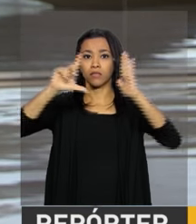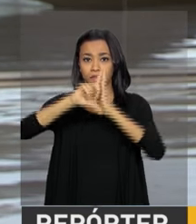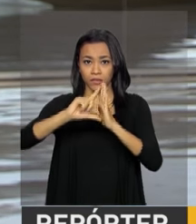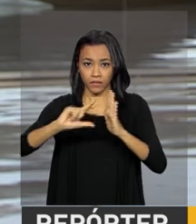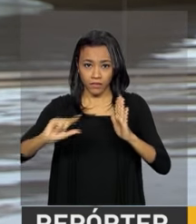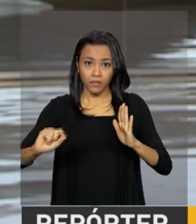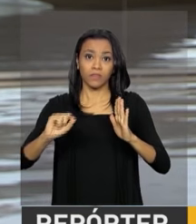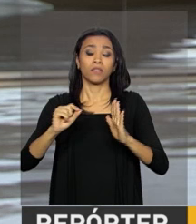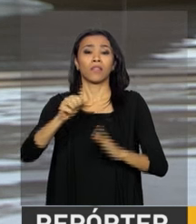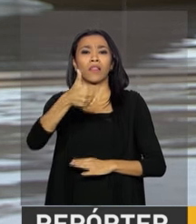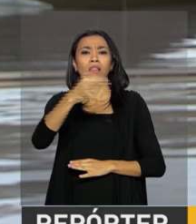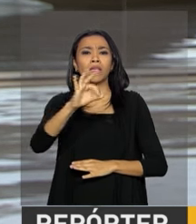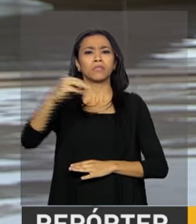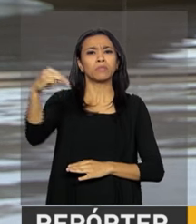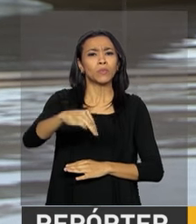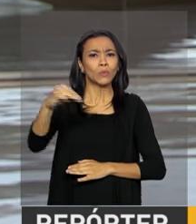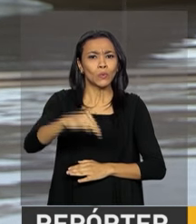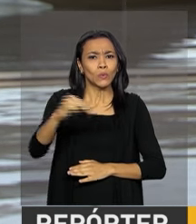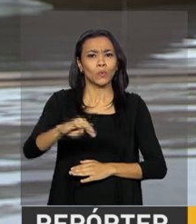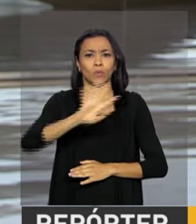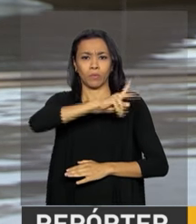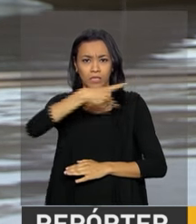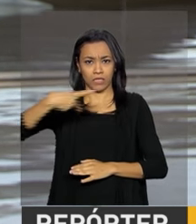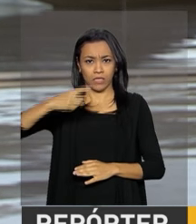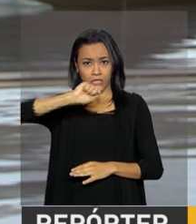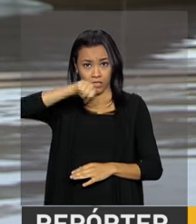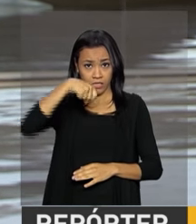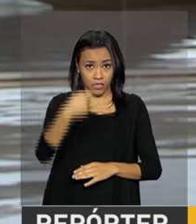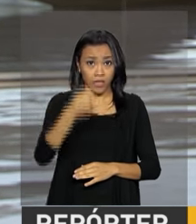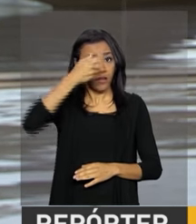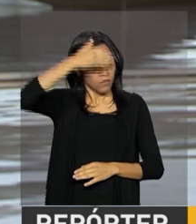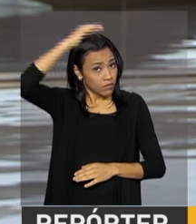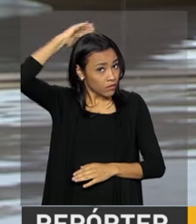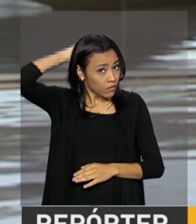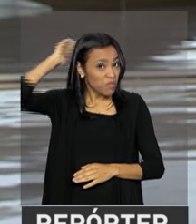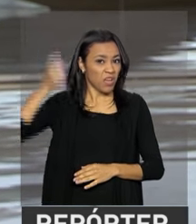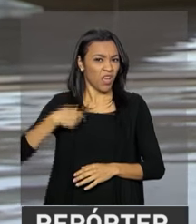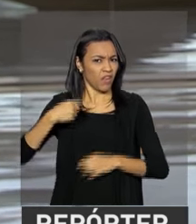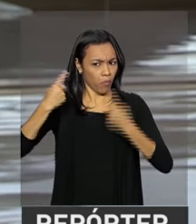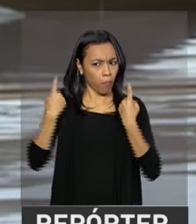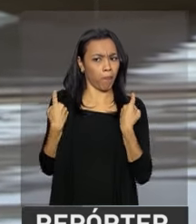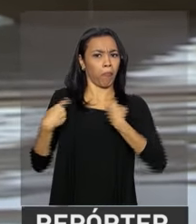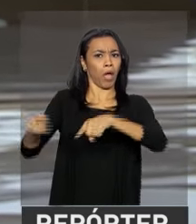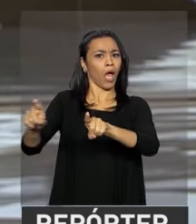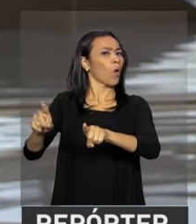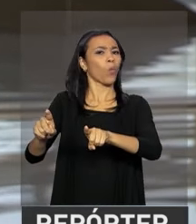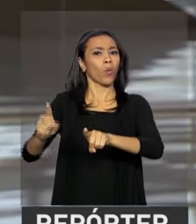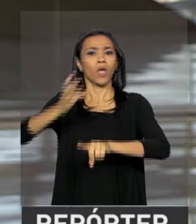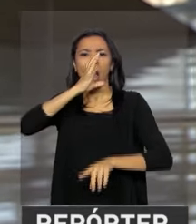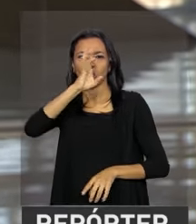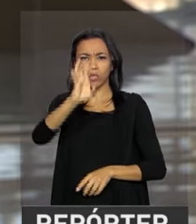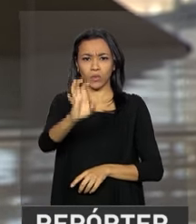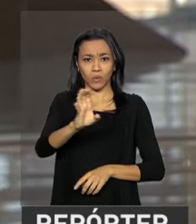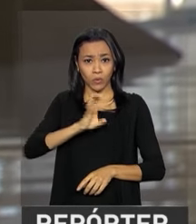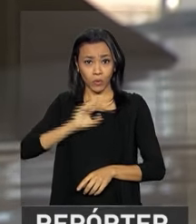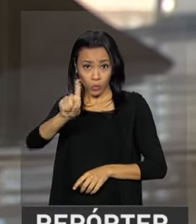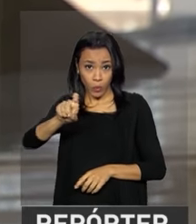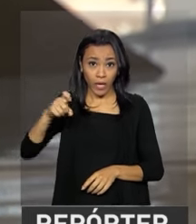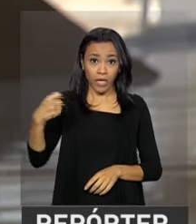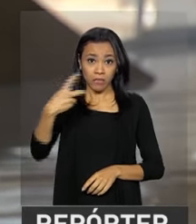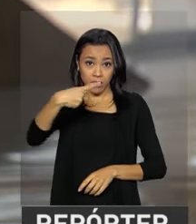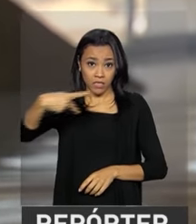pouco menos de 10 minutos, o presidente em exercício da República, Michel Temer, rebateu as acusações do ex-presidente